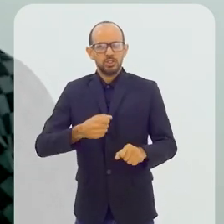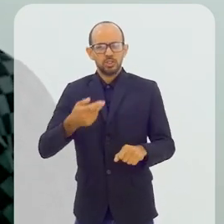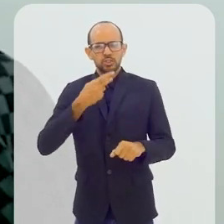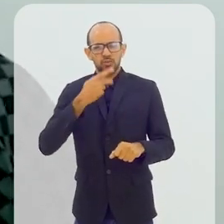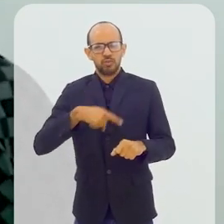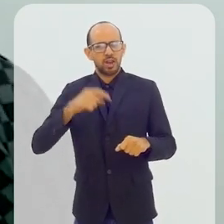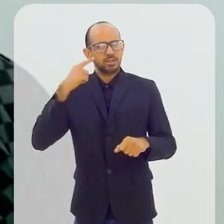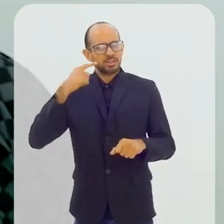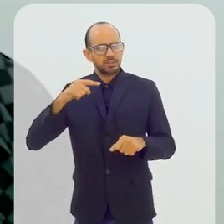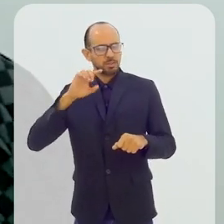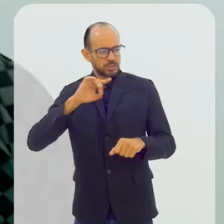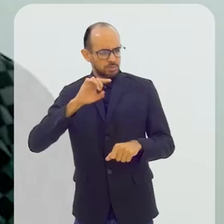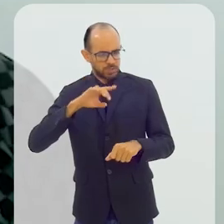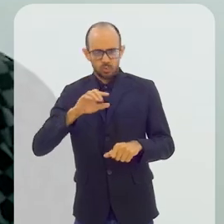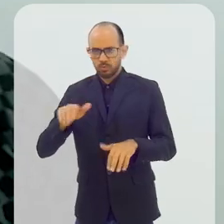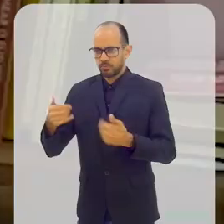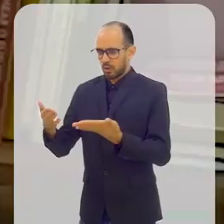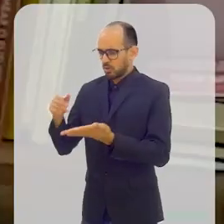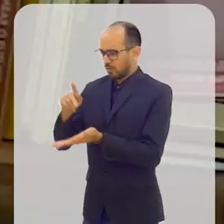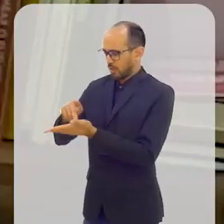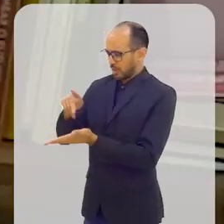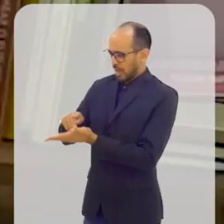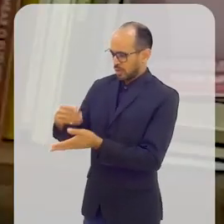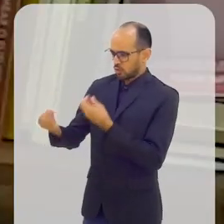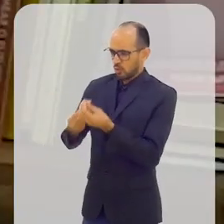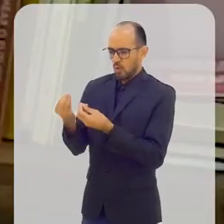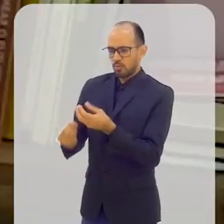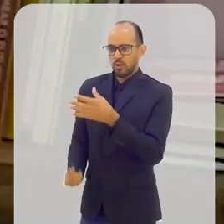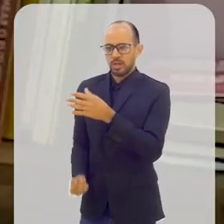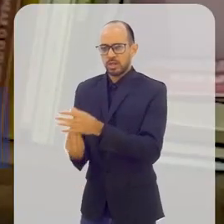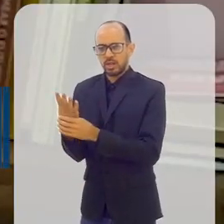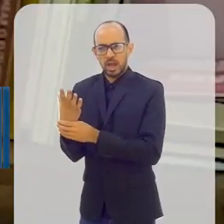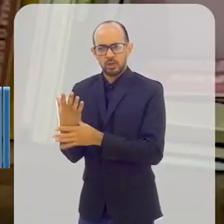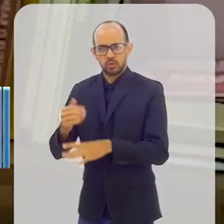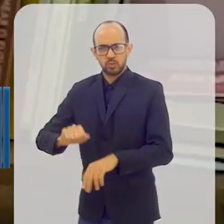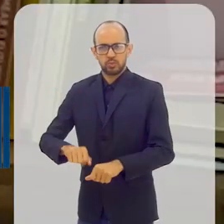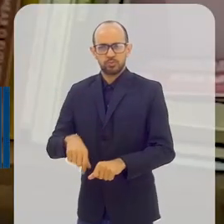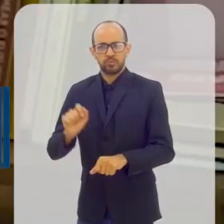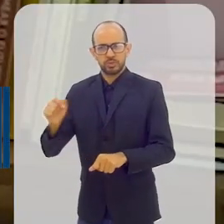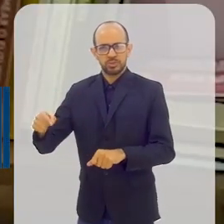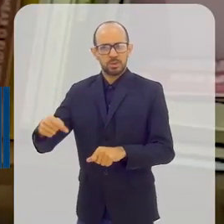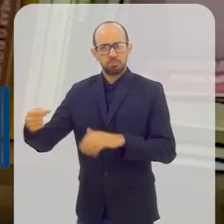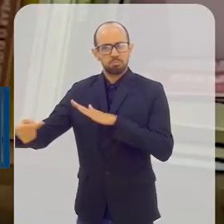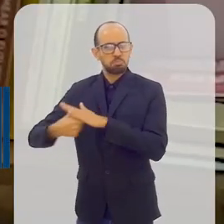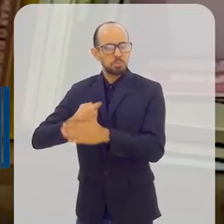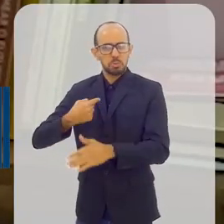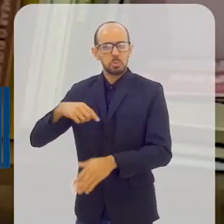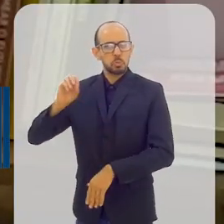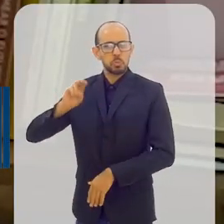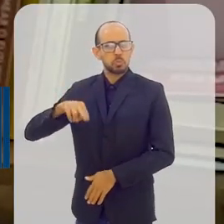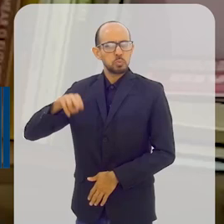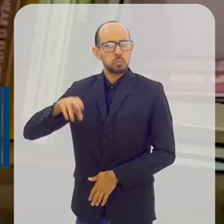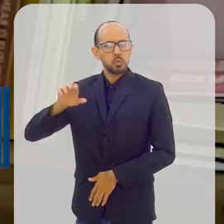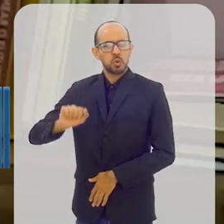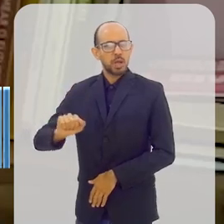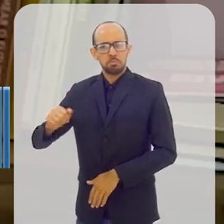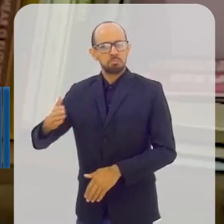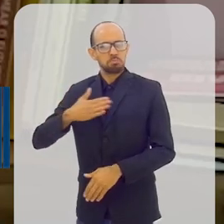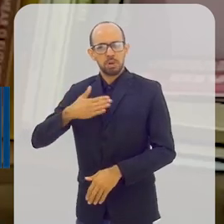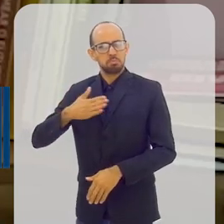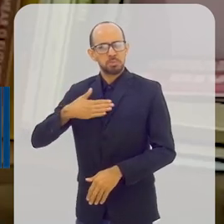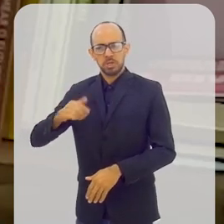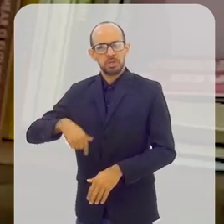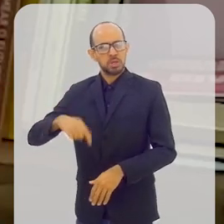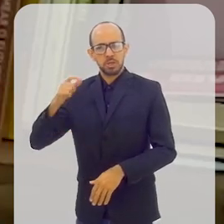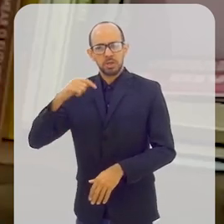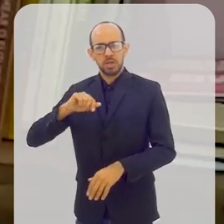nessa semana tão especial. Na verdade, como surgiu, acho que boa essa pergunta. Nunca, ninguém, pelo menos eu